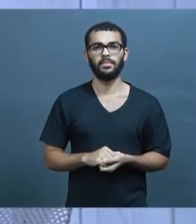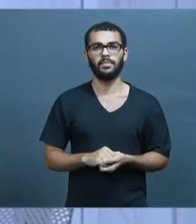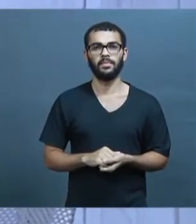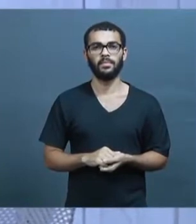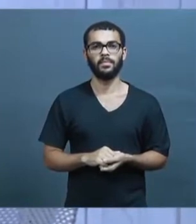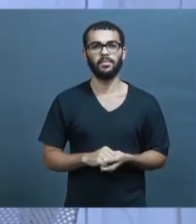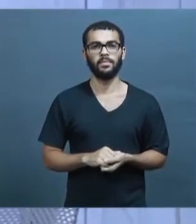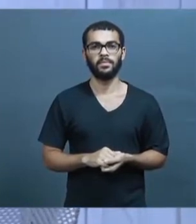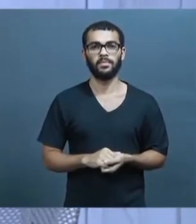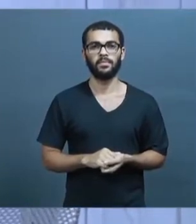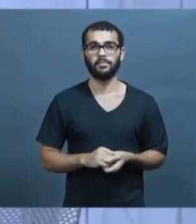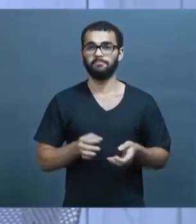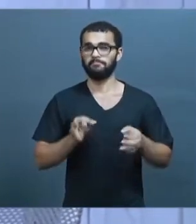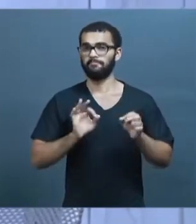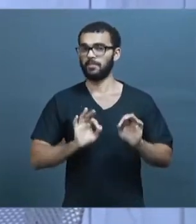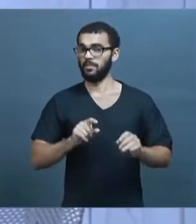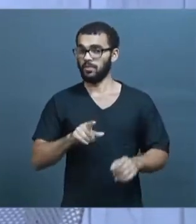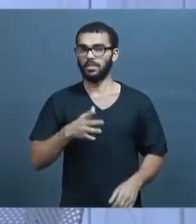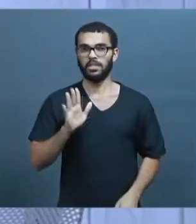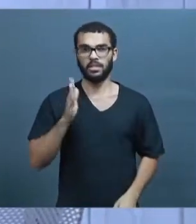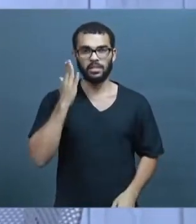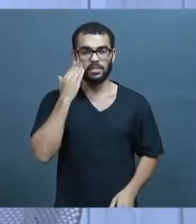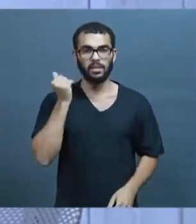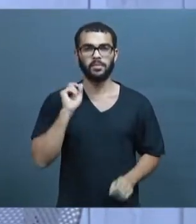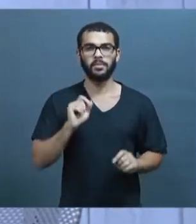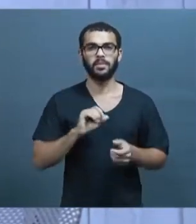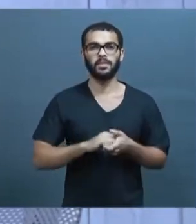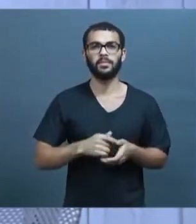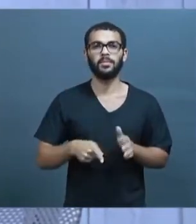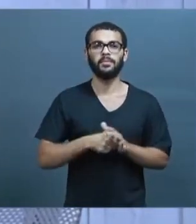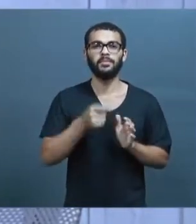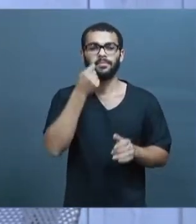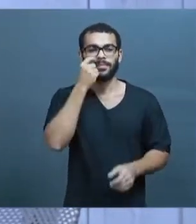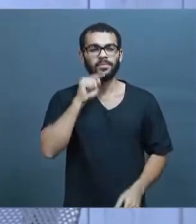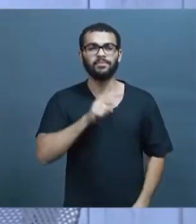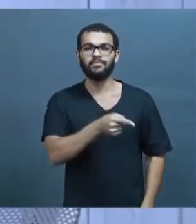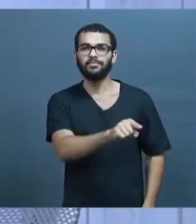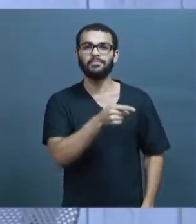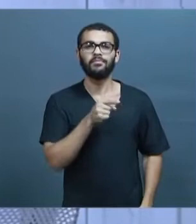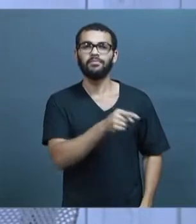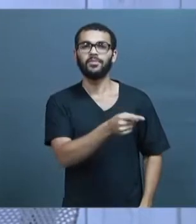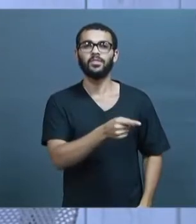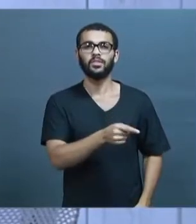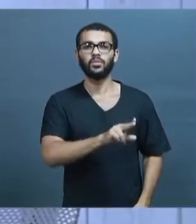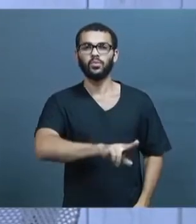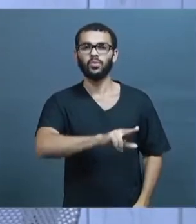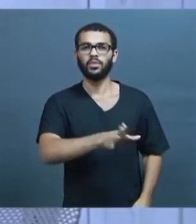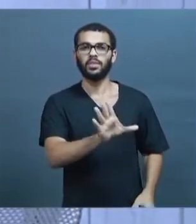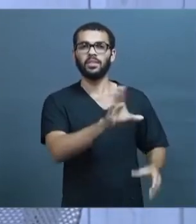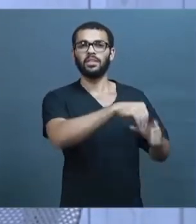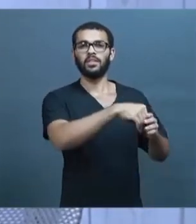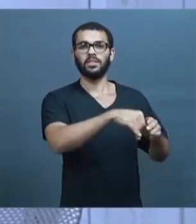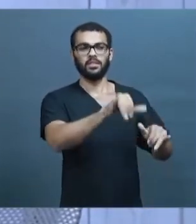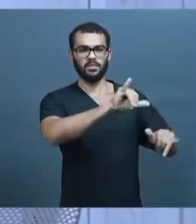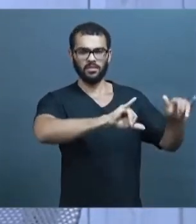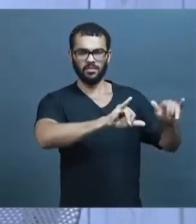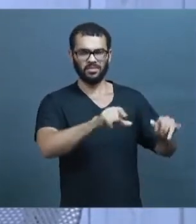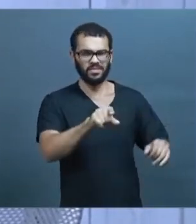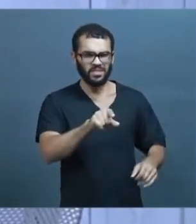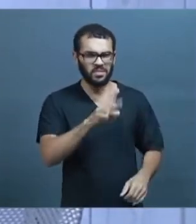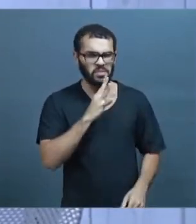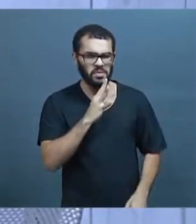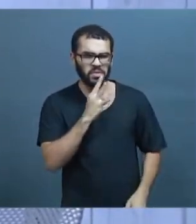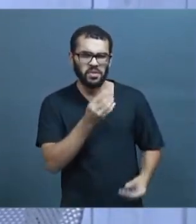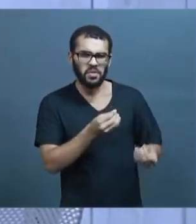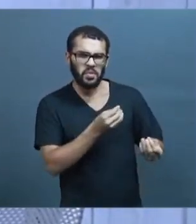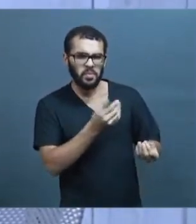Com certeza você já ouviu falar em ratos de laboratório. Mas você conhece a importância deles e como são feitos os